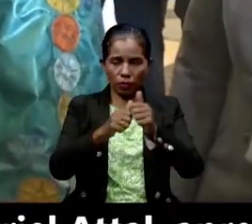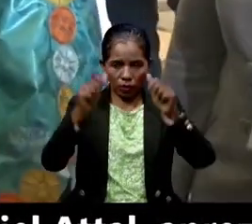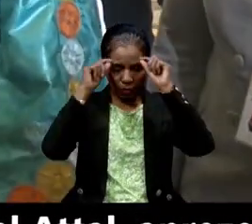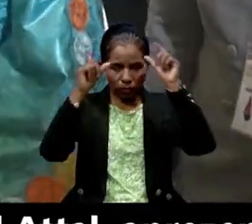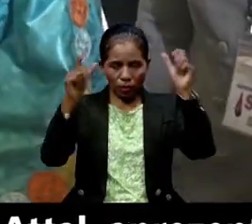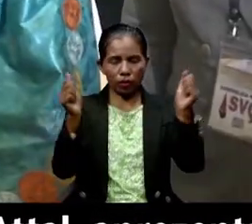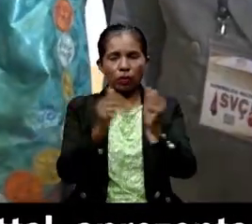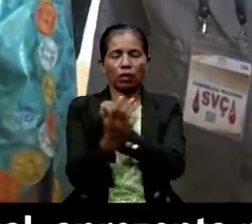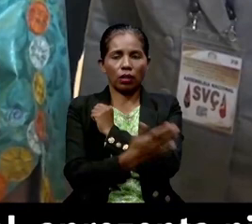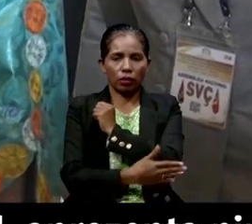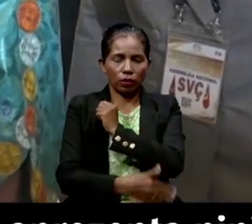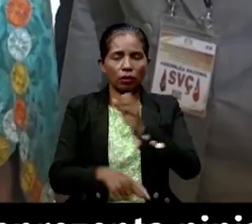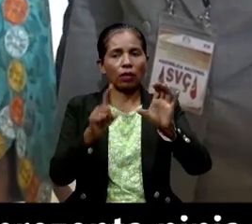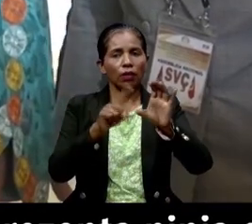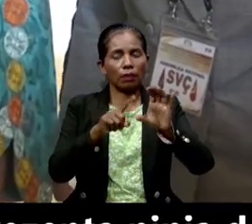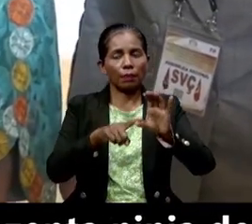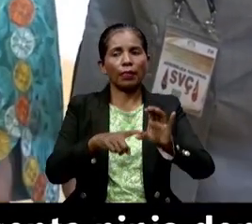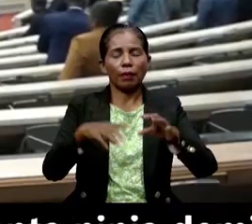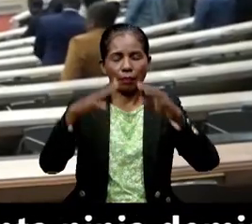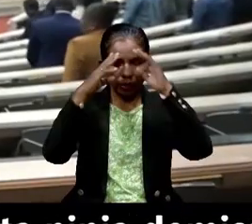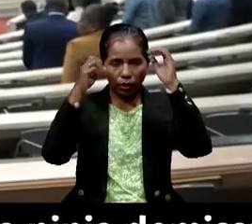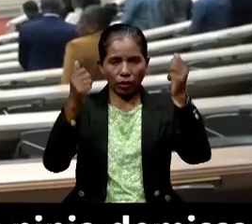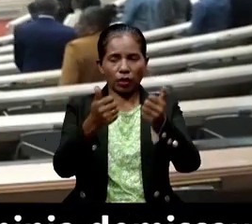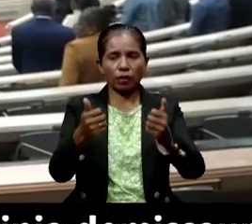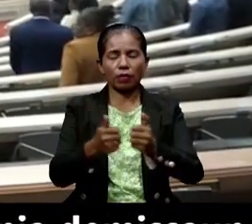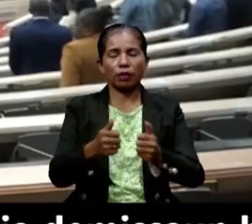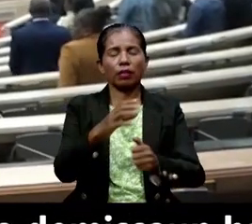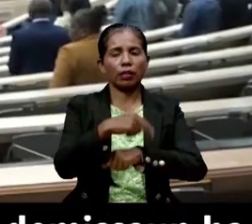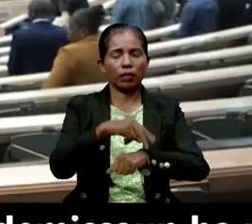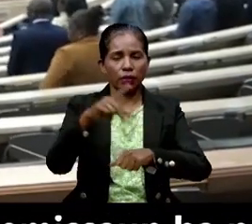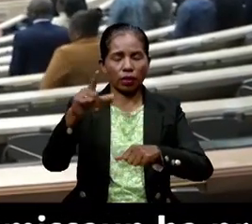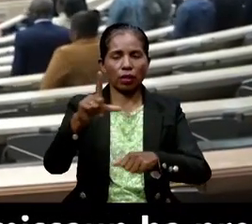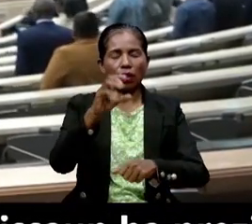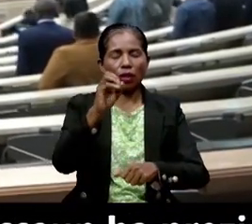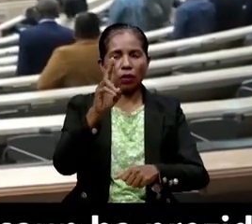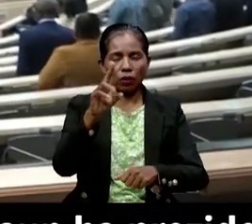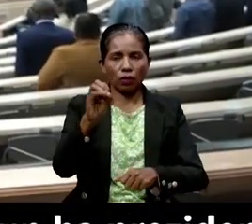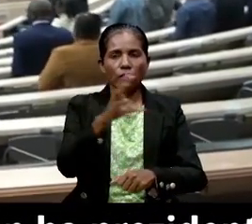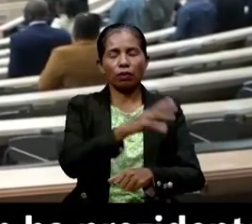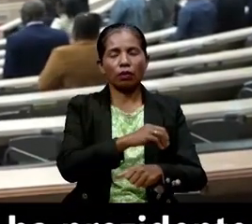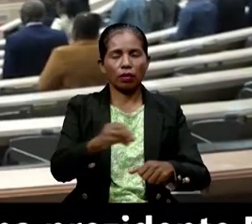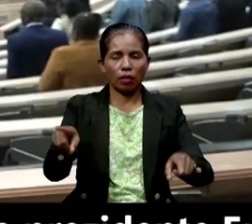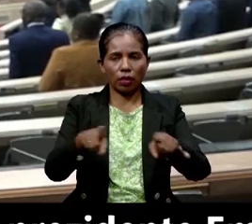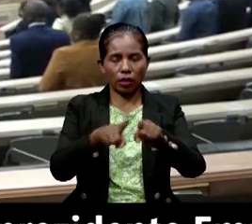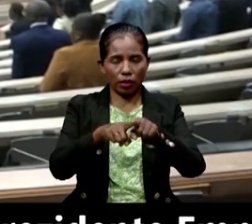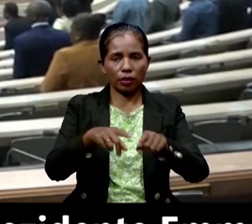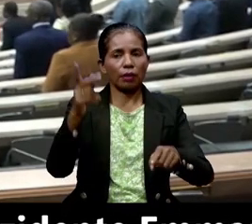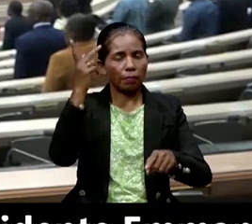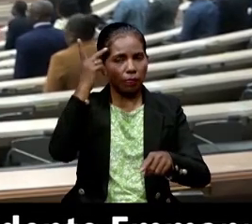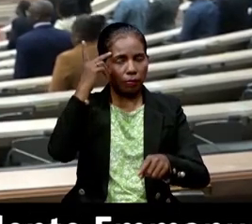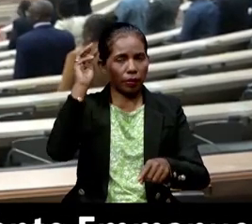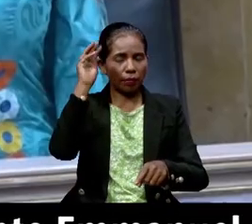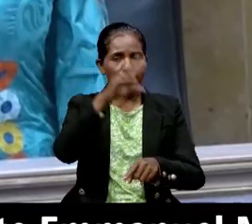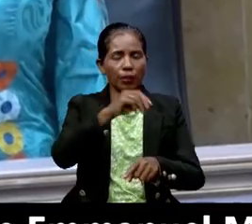e Angola. No Nélio se plenária, Presidente da Assembleia Nacional da República Angola, louva Ramos Horta, tamanudar premiado Nobel da Paz, nebema